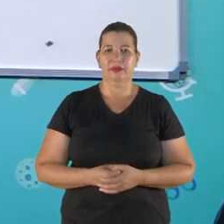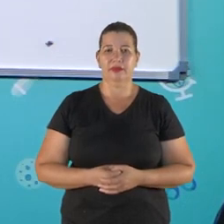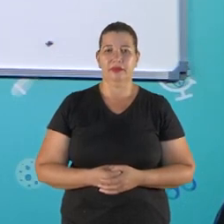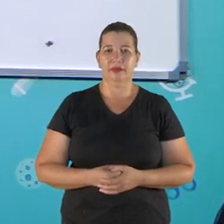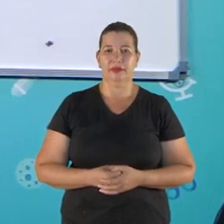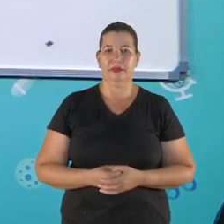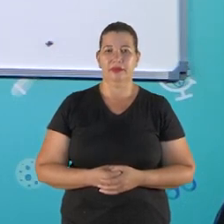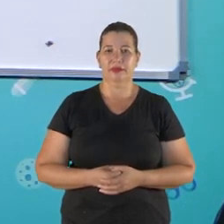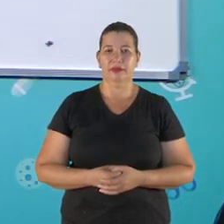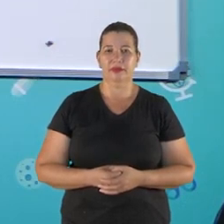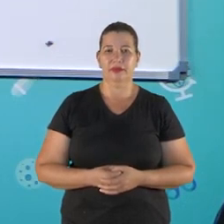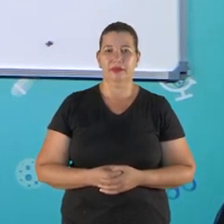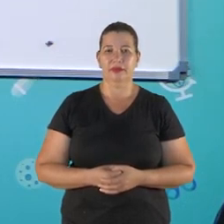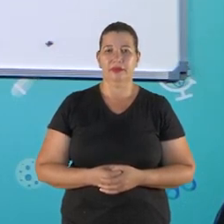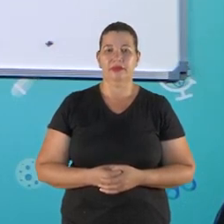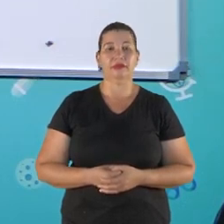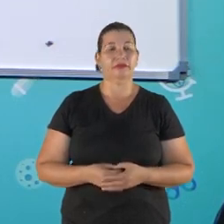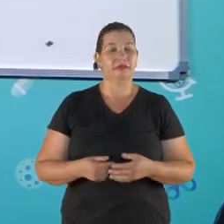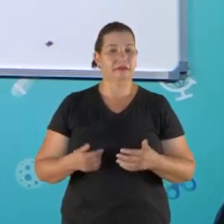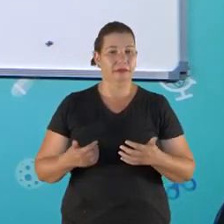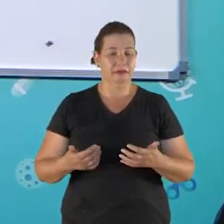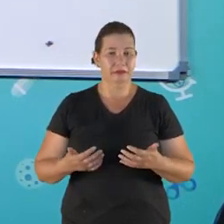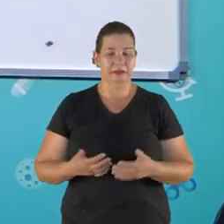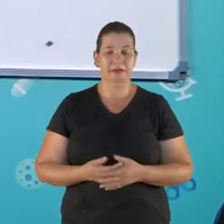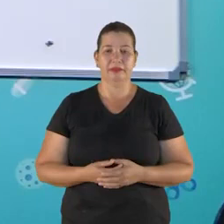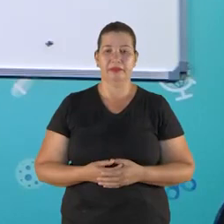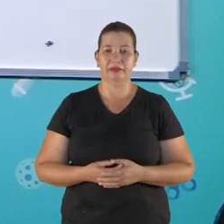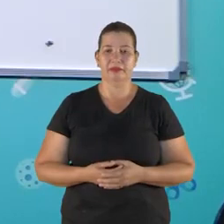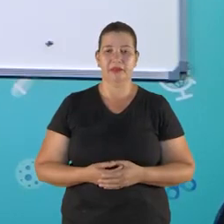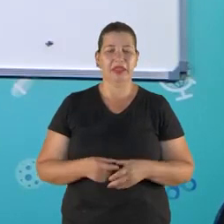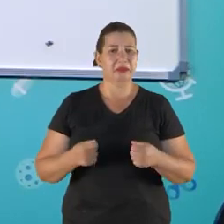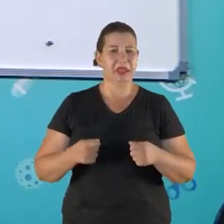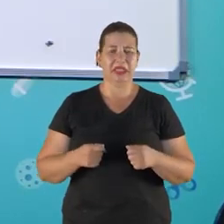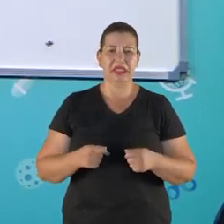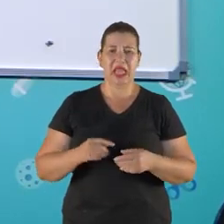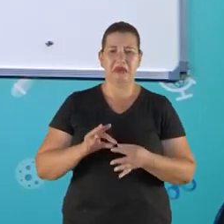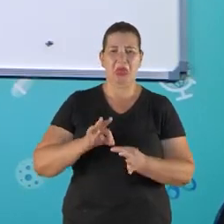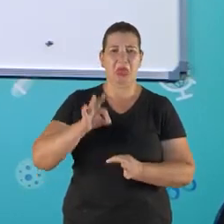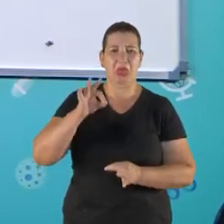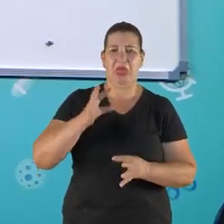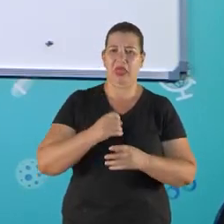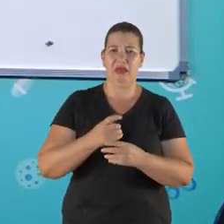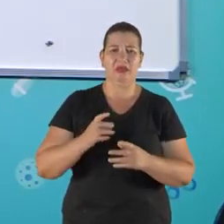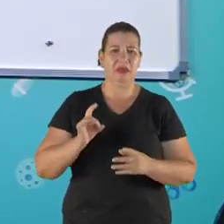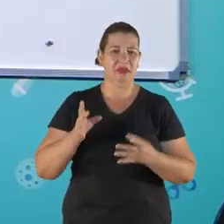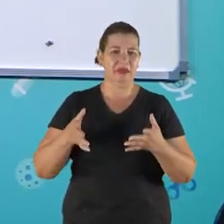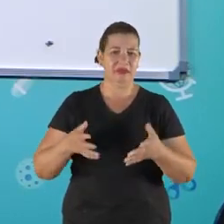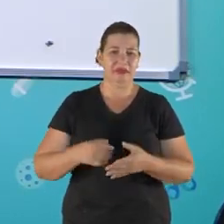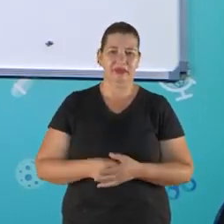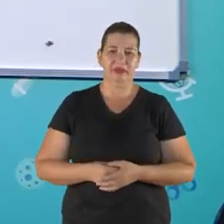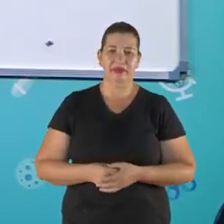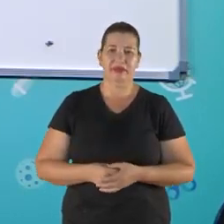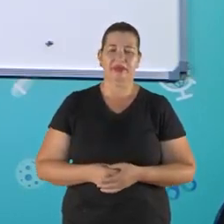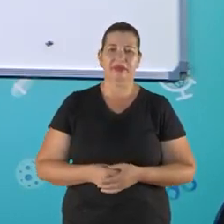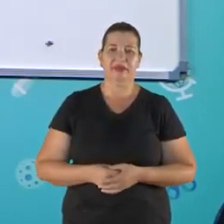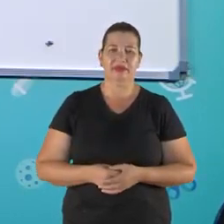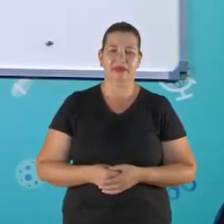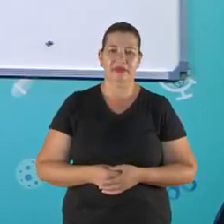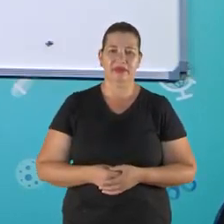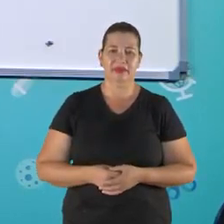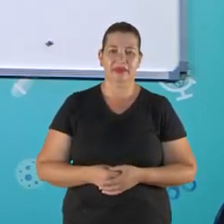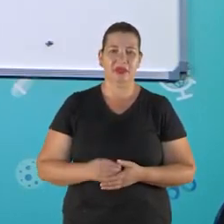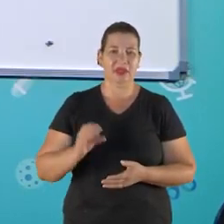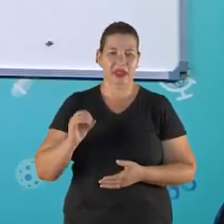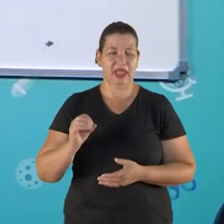0. Correto? Que no final também vai dar 0. Mas não precisa nem fazer esse tanto de conta aqui. Sobrou